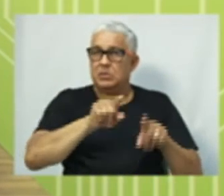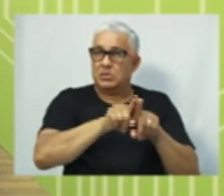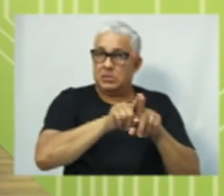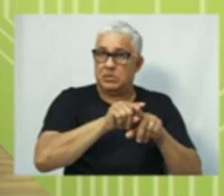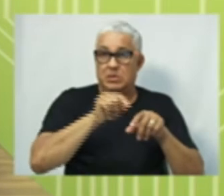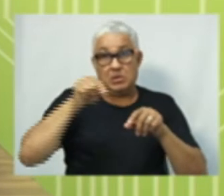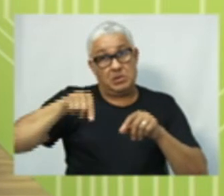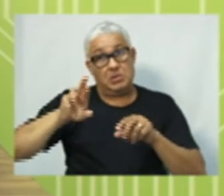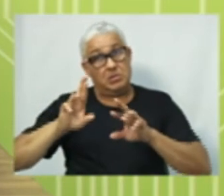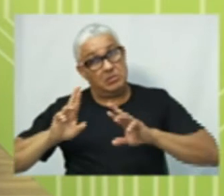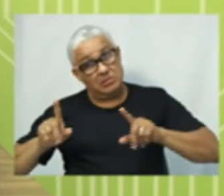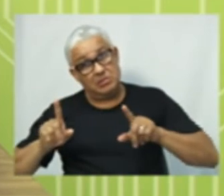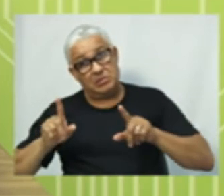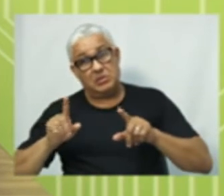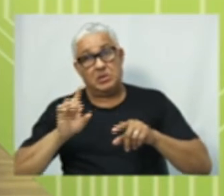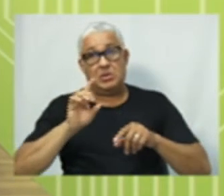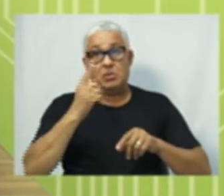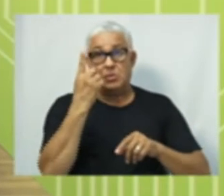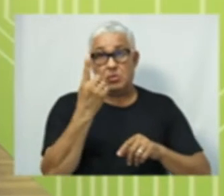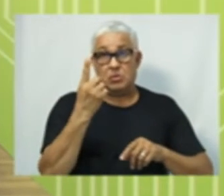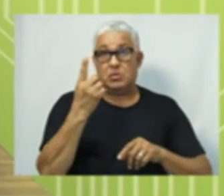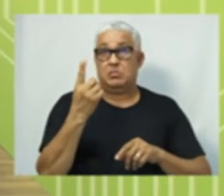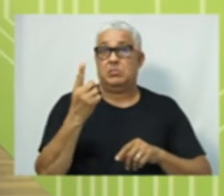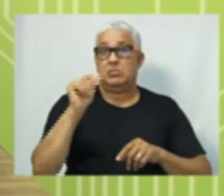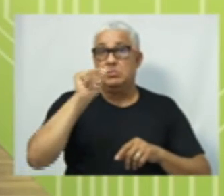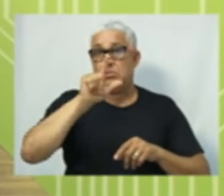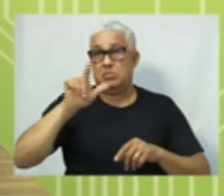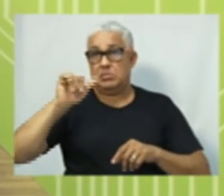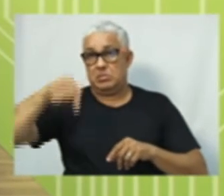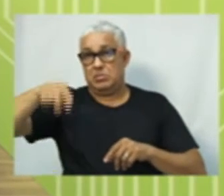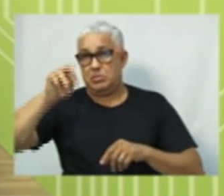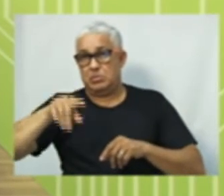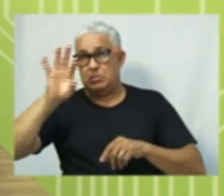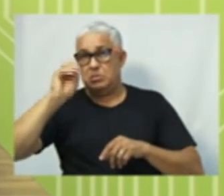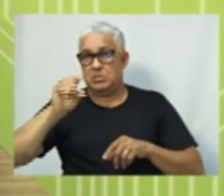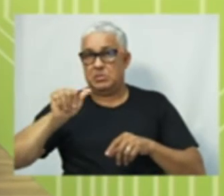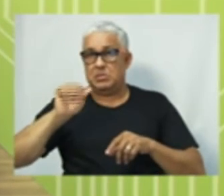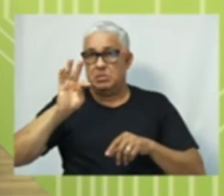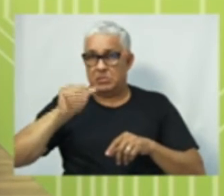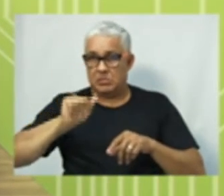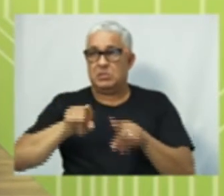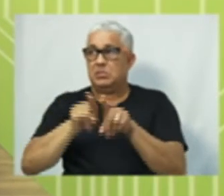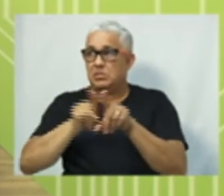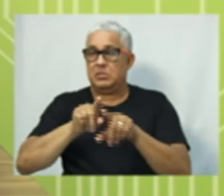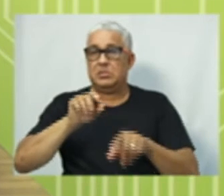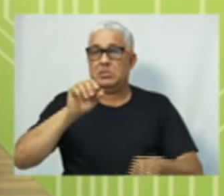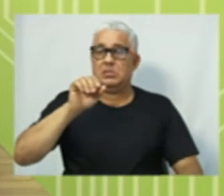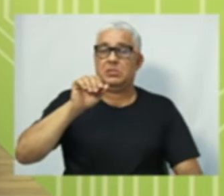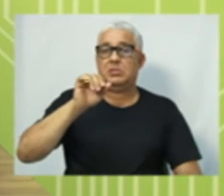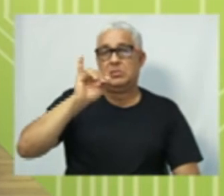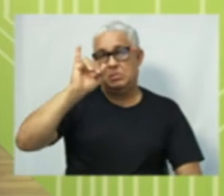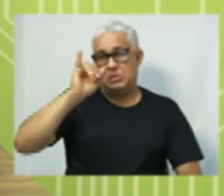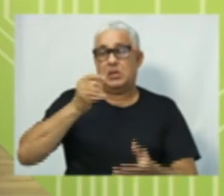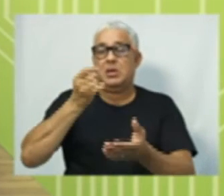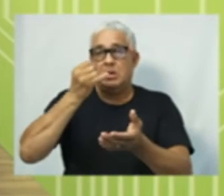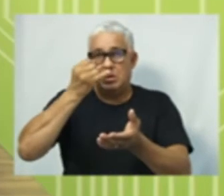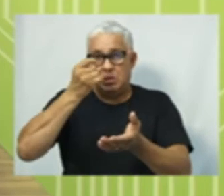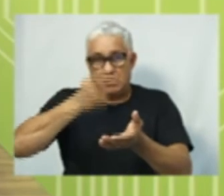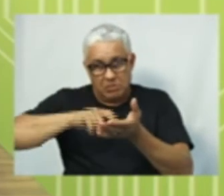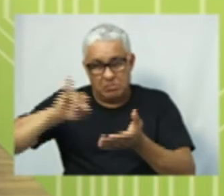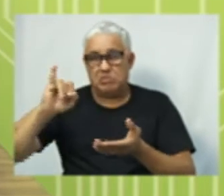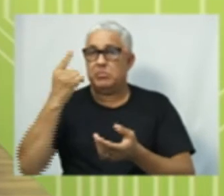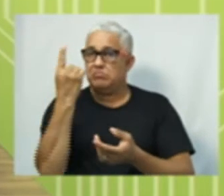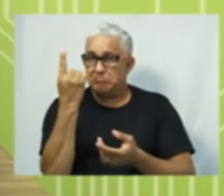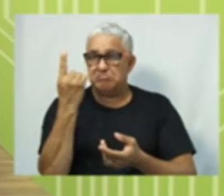cada tipo de imposto. Imposto de renda, uma alíquota, CSL, outra alíquota, o PIS, COFINS, outras